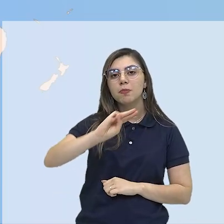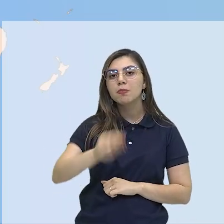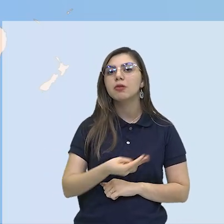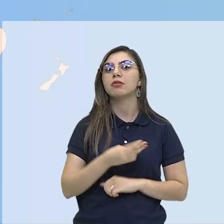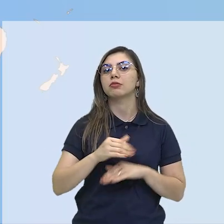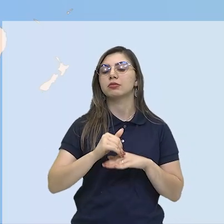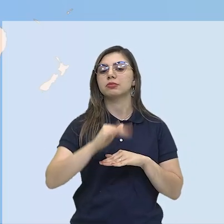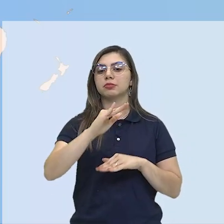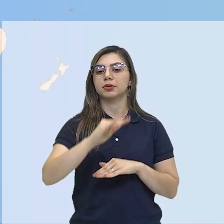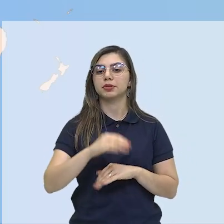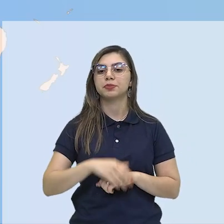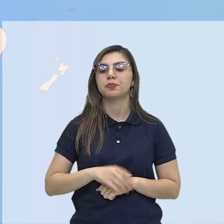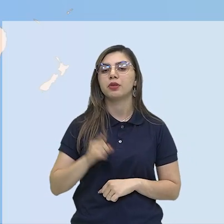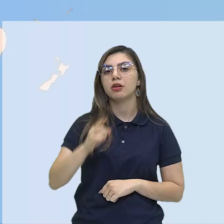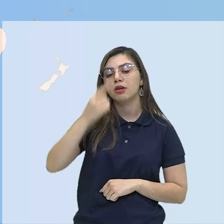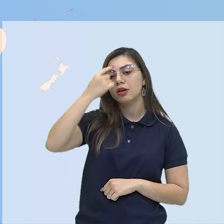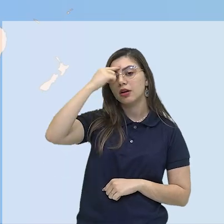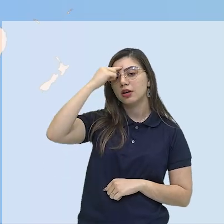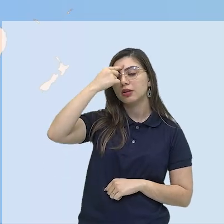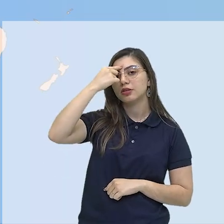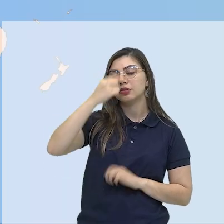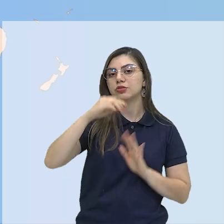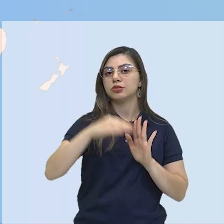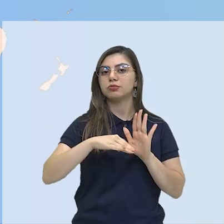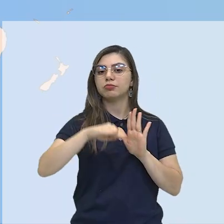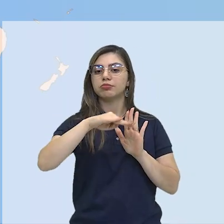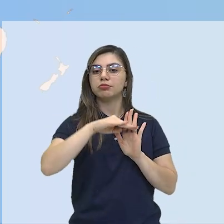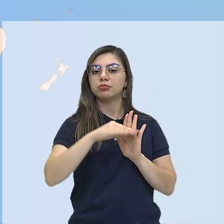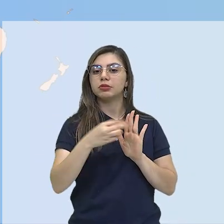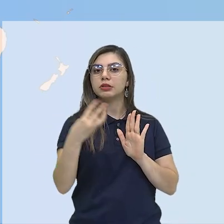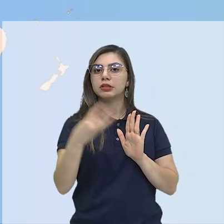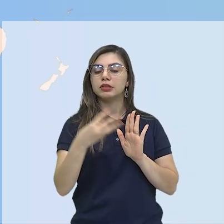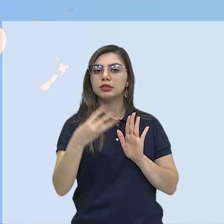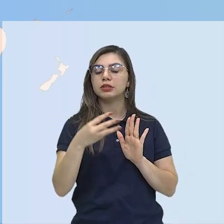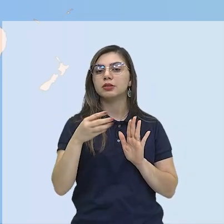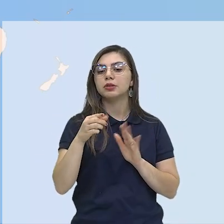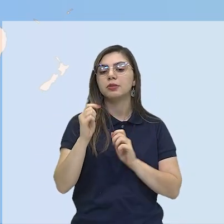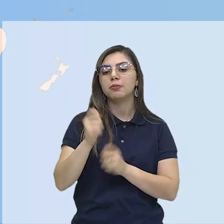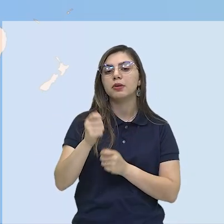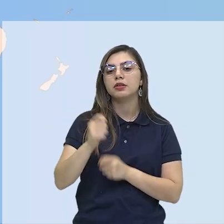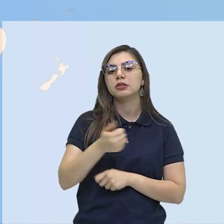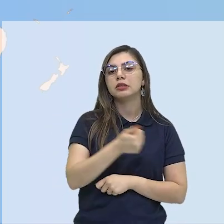5.293.000. A Índia em 3º lugar, tendo aí uma pesca de